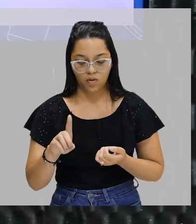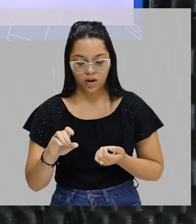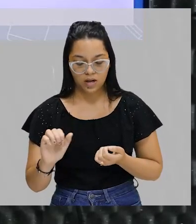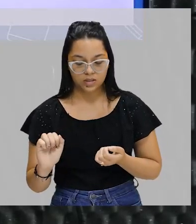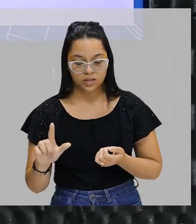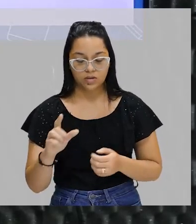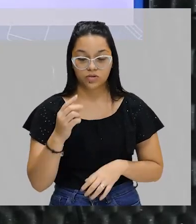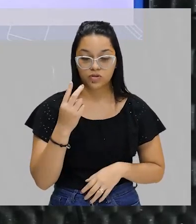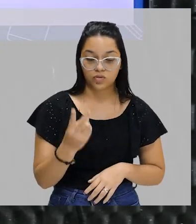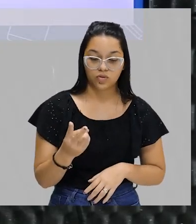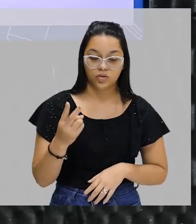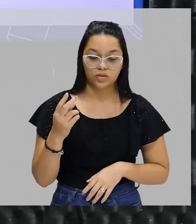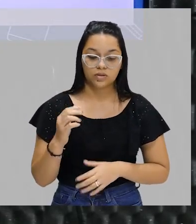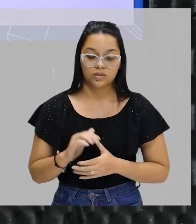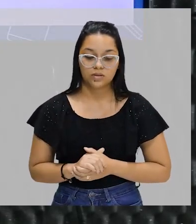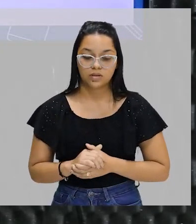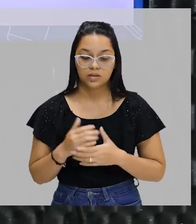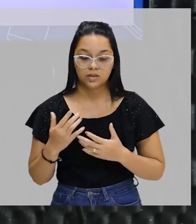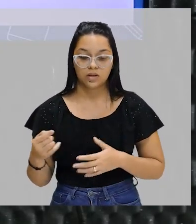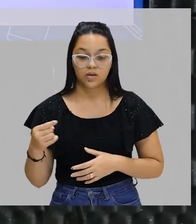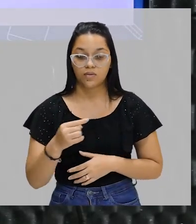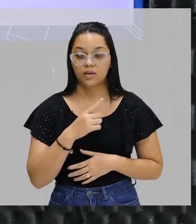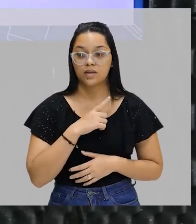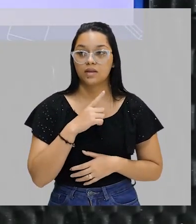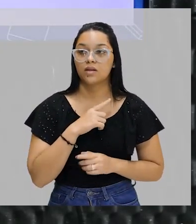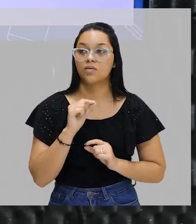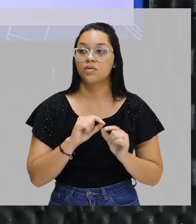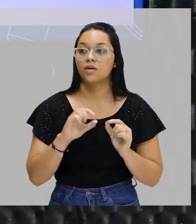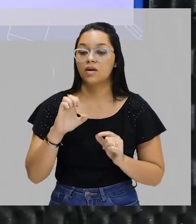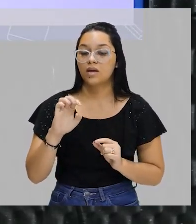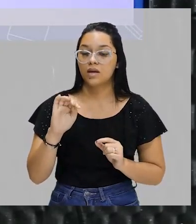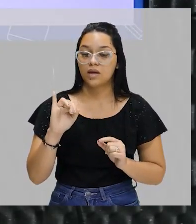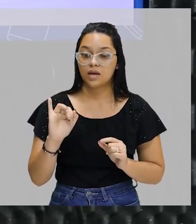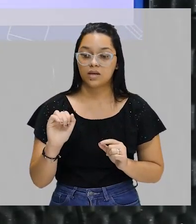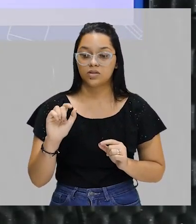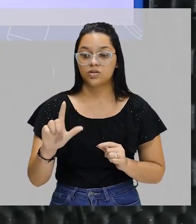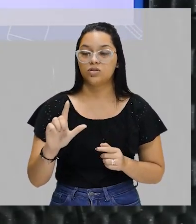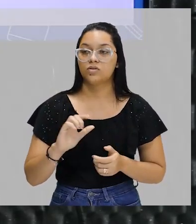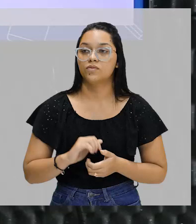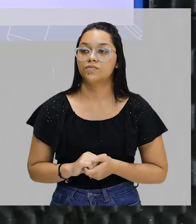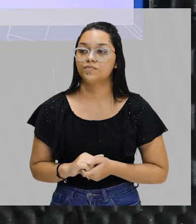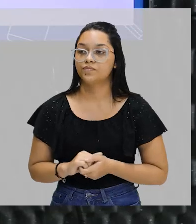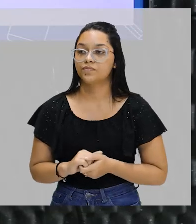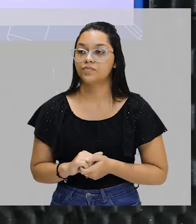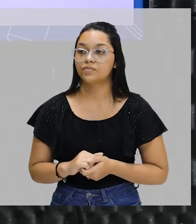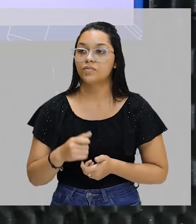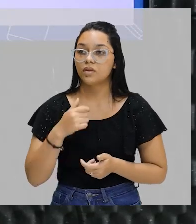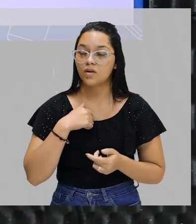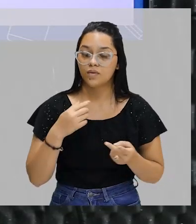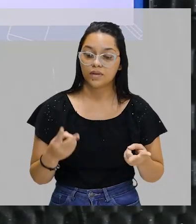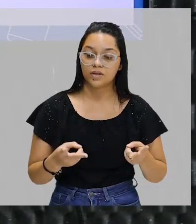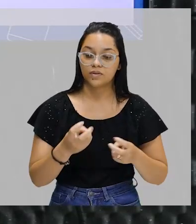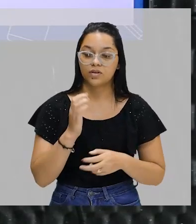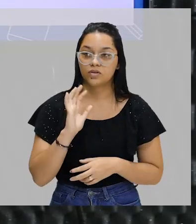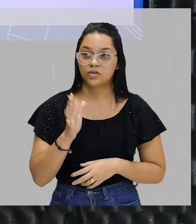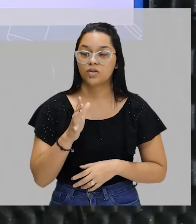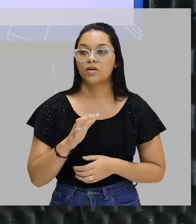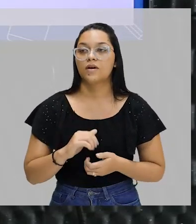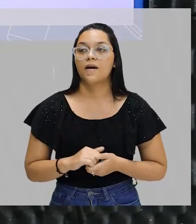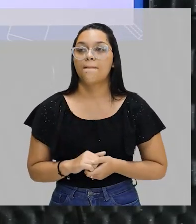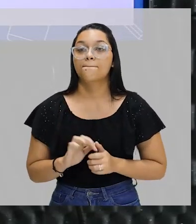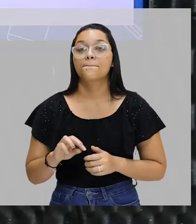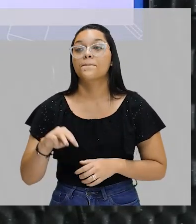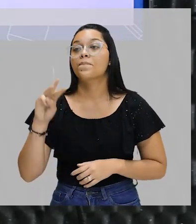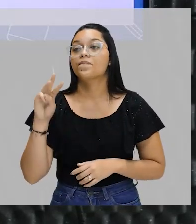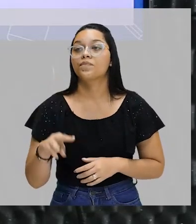radical de 2 carbonos. Então, esse radical é o etil. Beleza? Então, eu identifiquei o radical. Quem